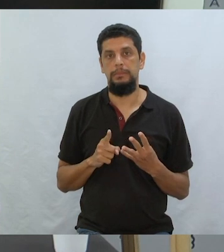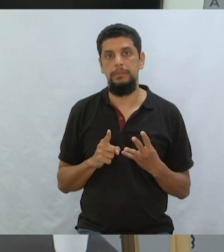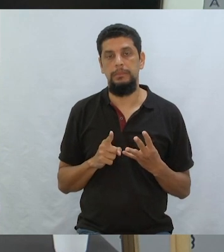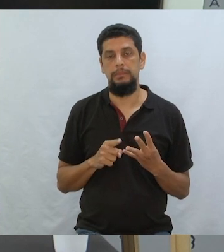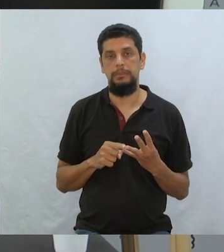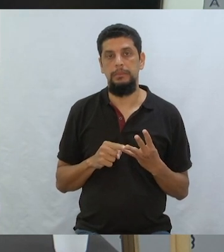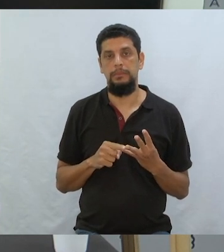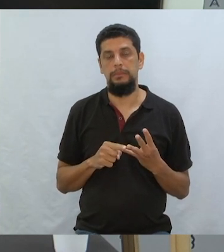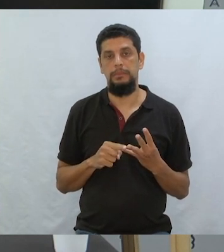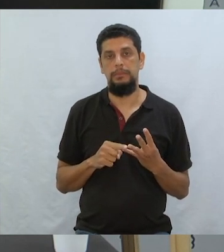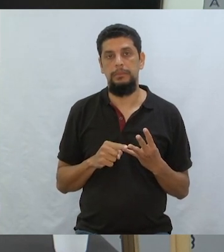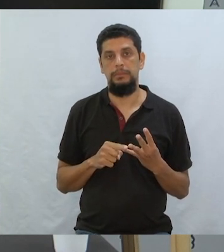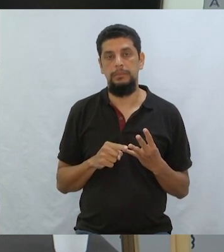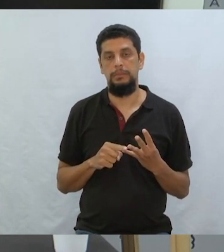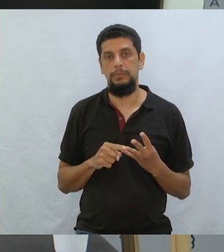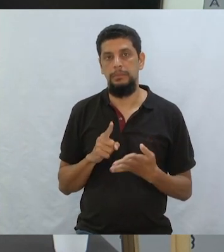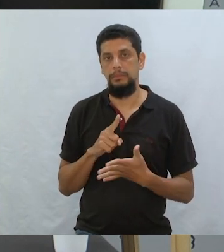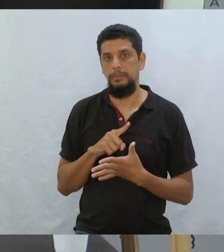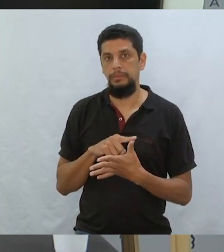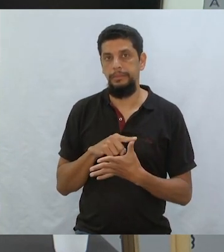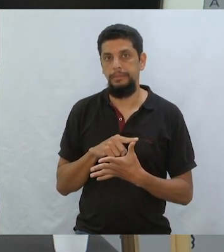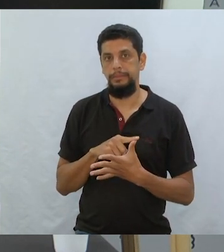três, quatro,